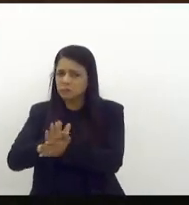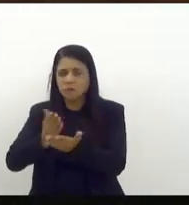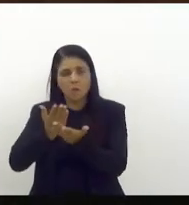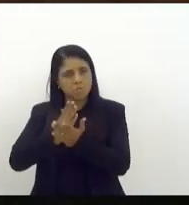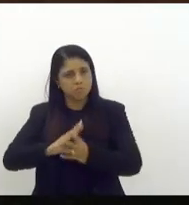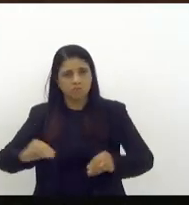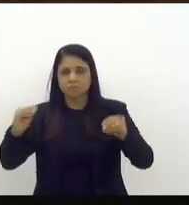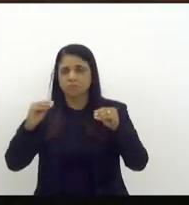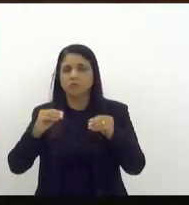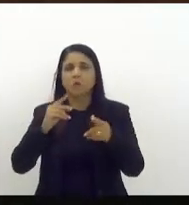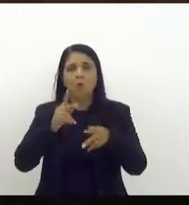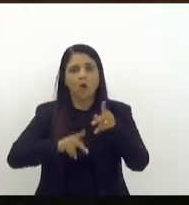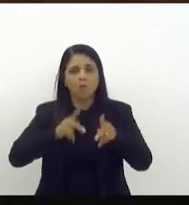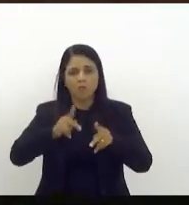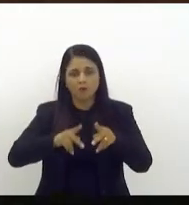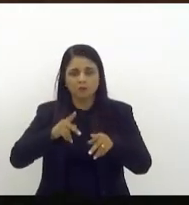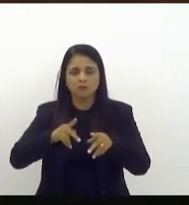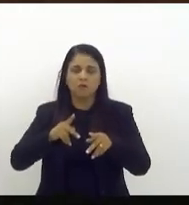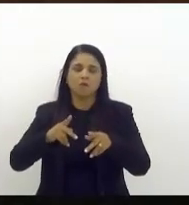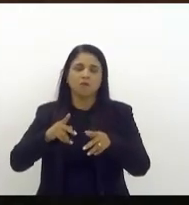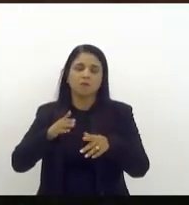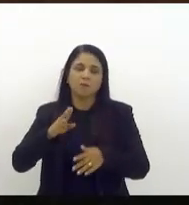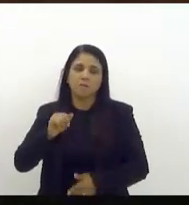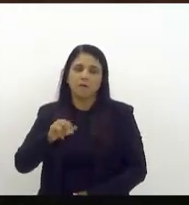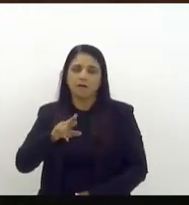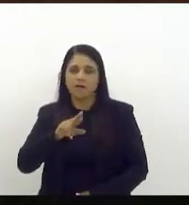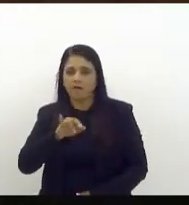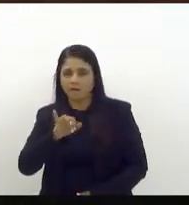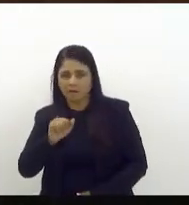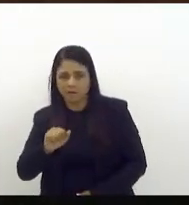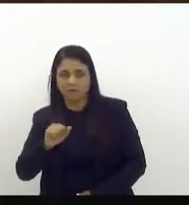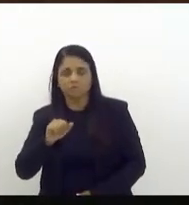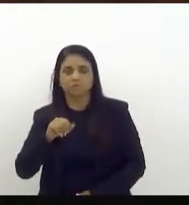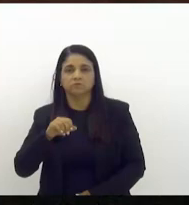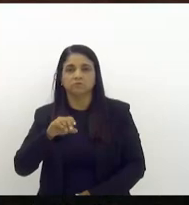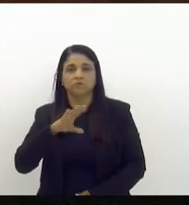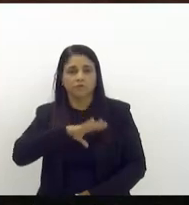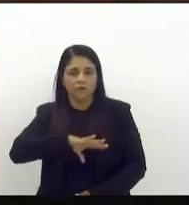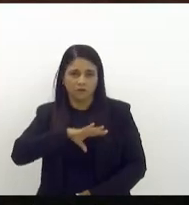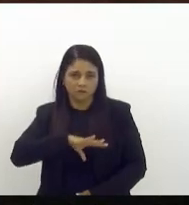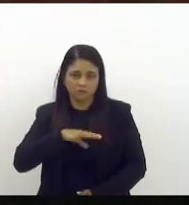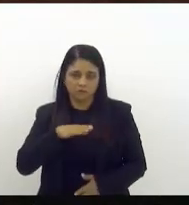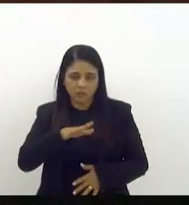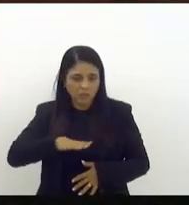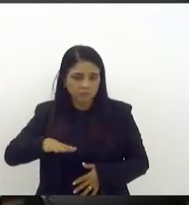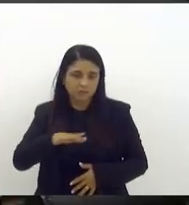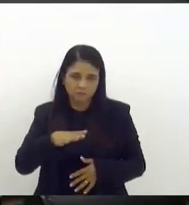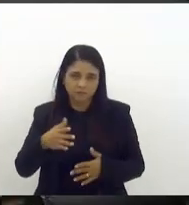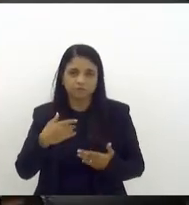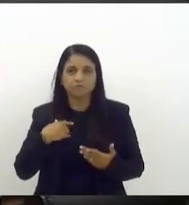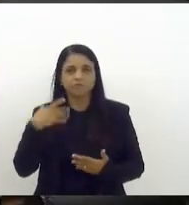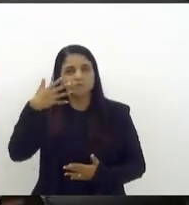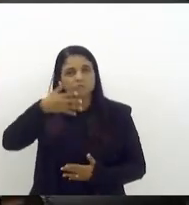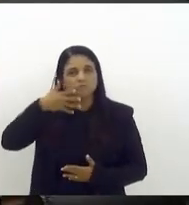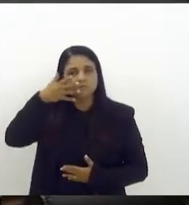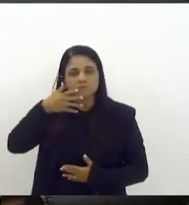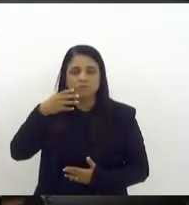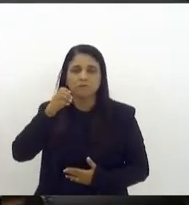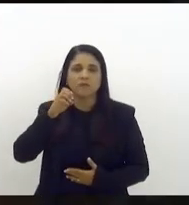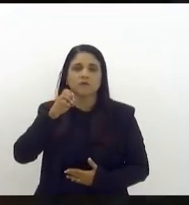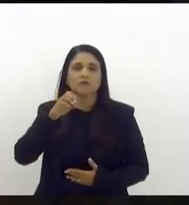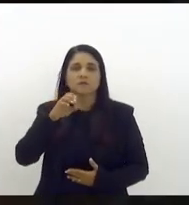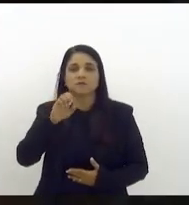nem com a população da barreira do Vasco e de toda aquela região parabéns com a palavra que nossa nove deputada Célia e depois